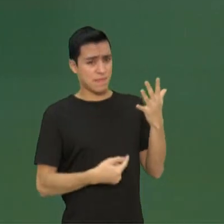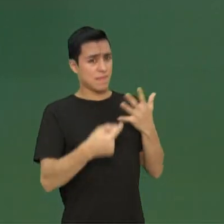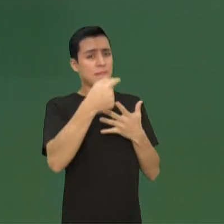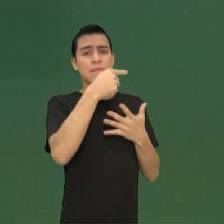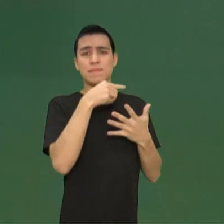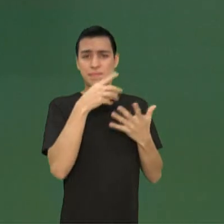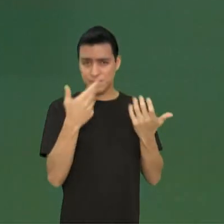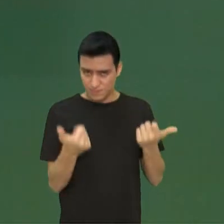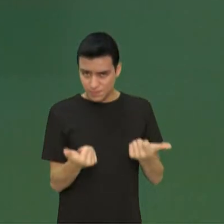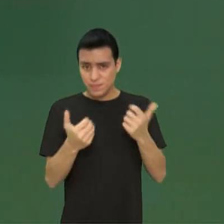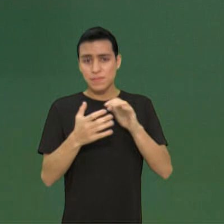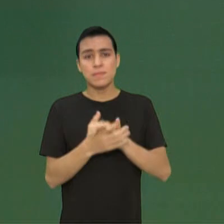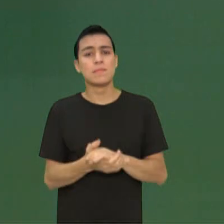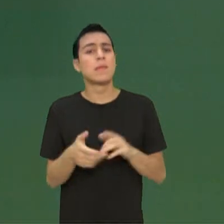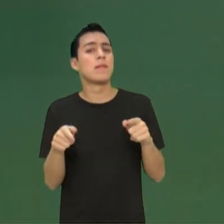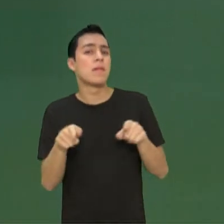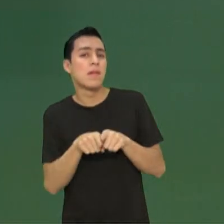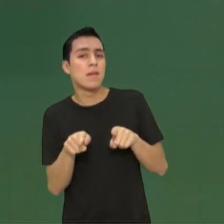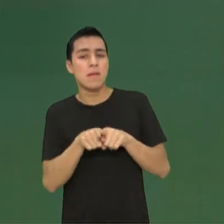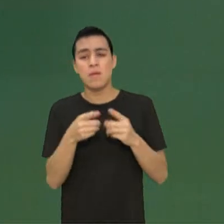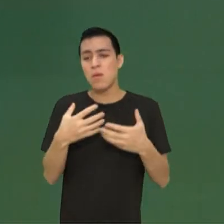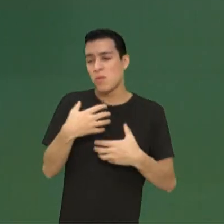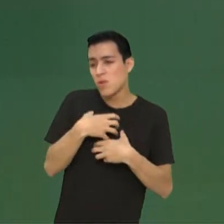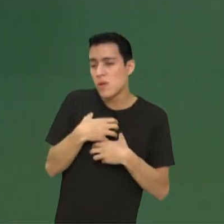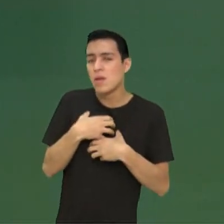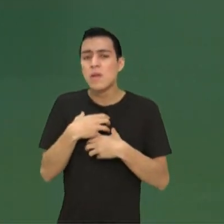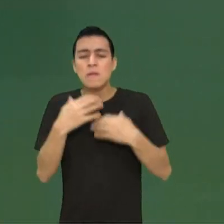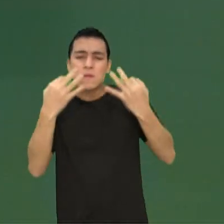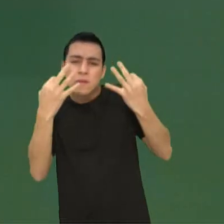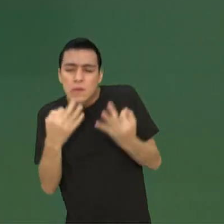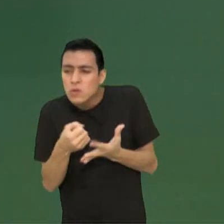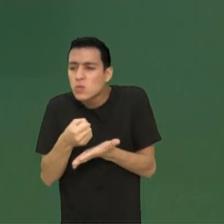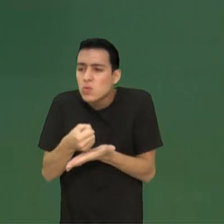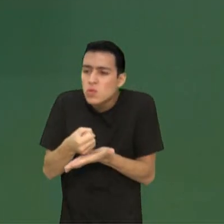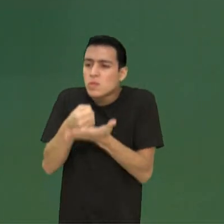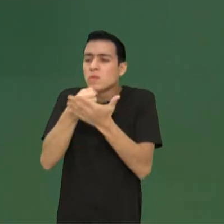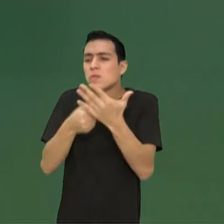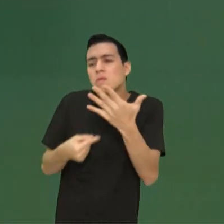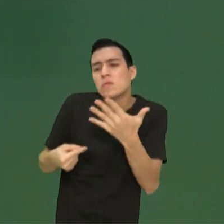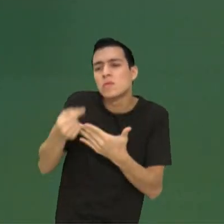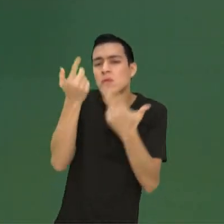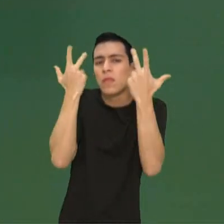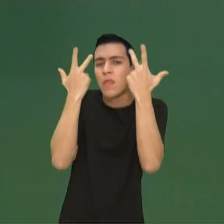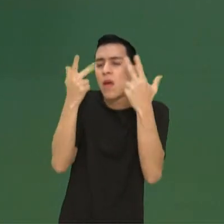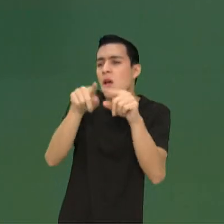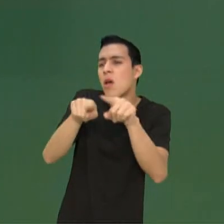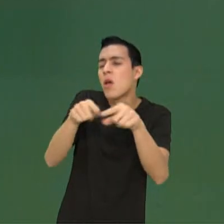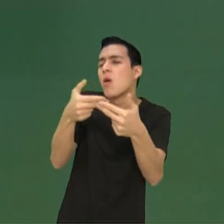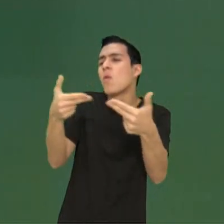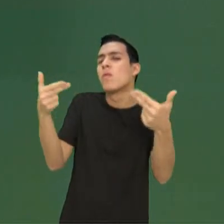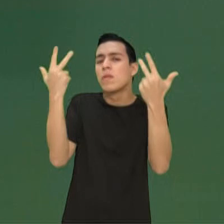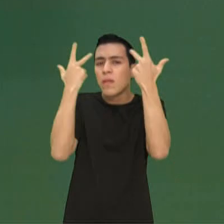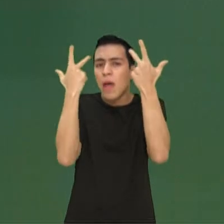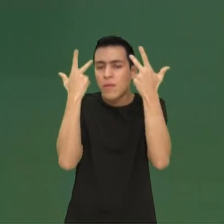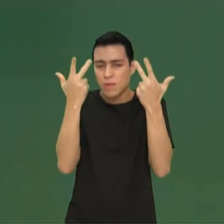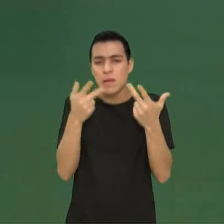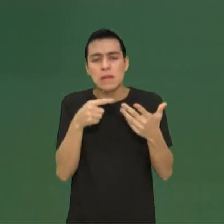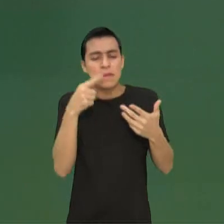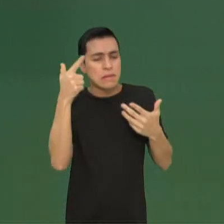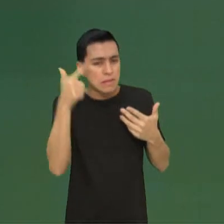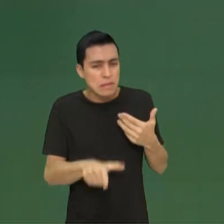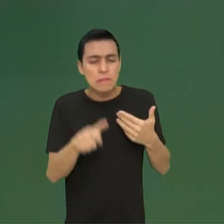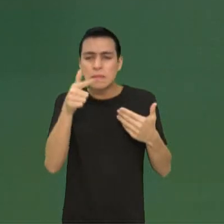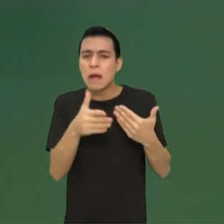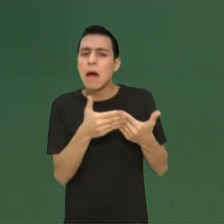sentidos. E um manejo sustentável dos recursos naturais. Combinado? Vou reforçar isso a cada